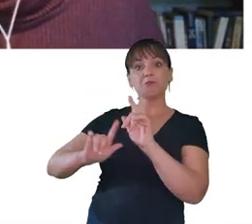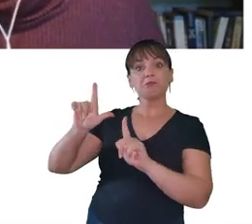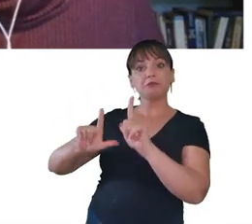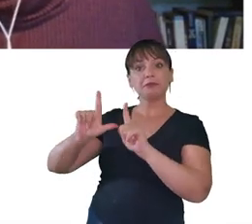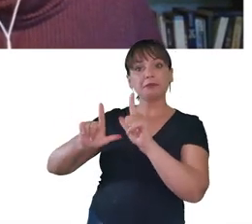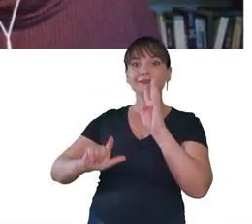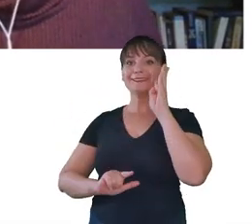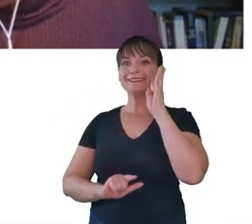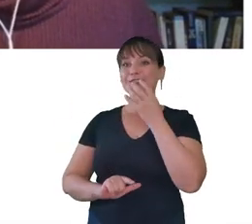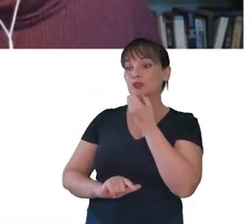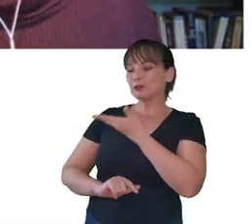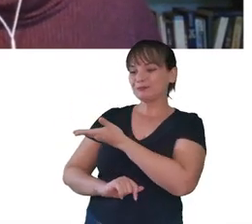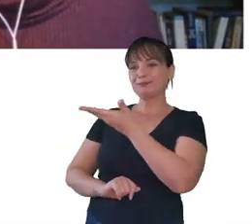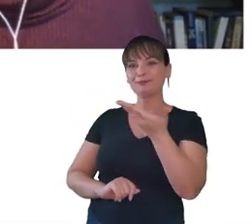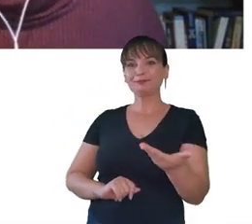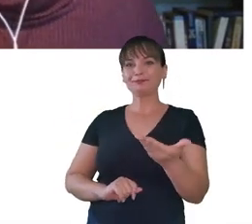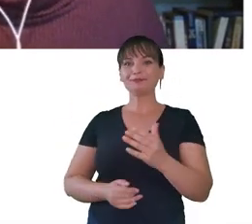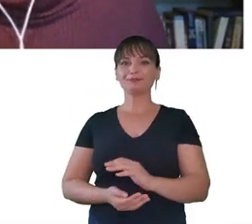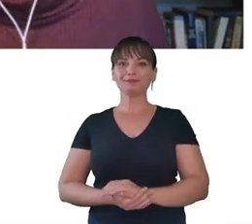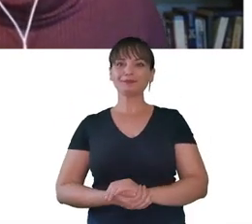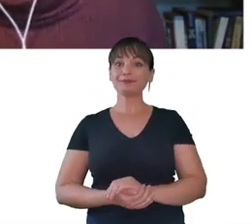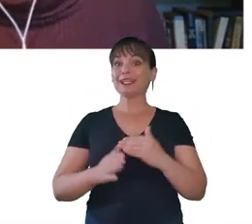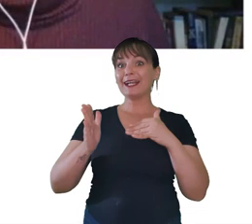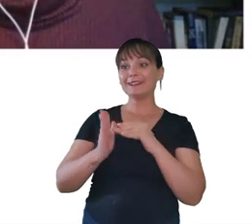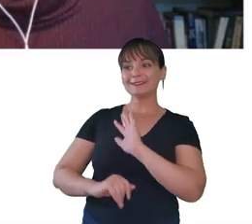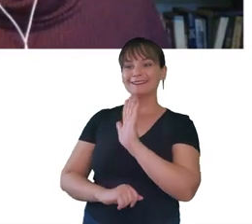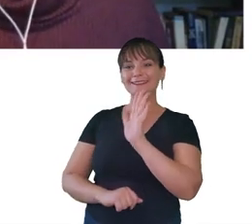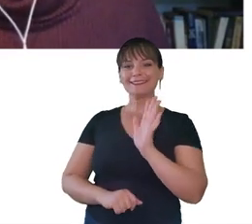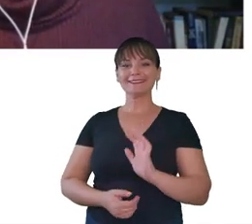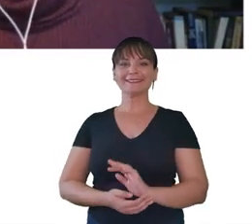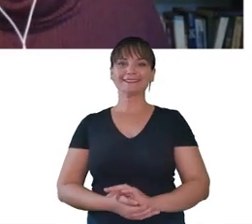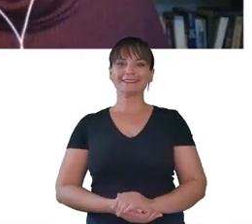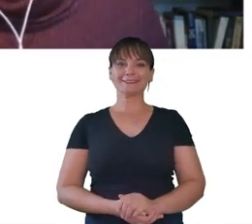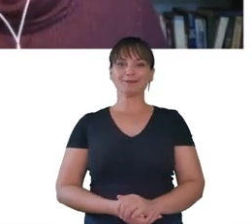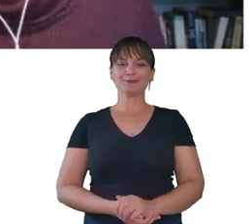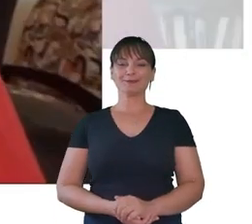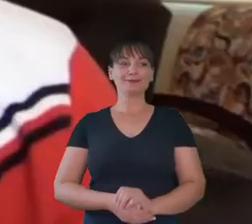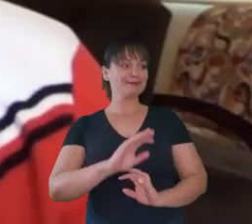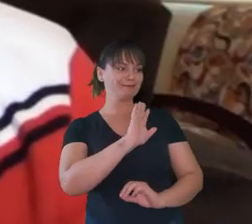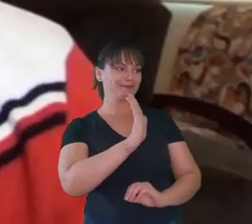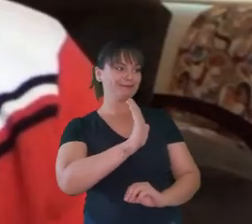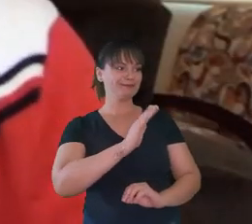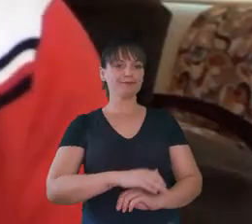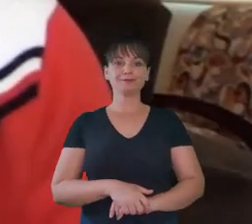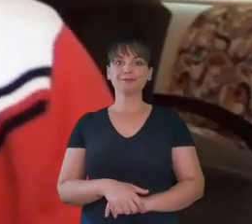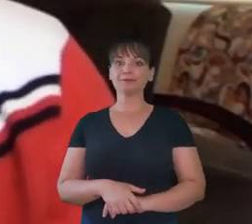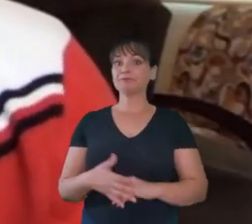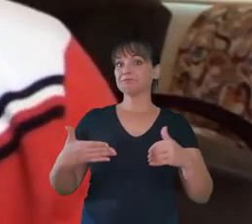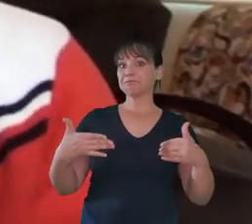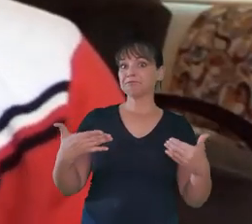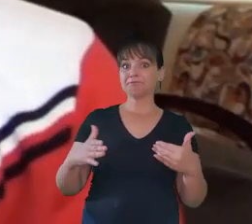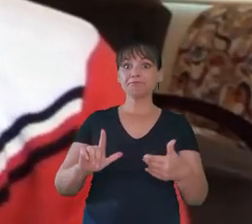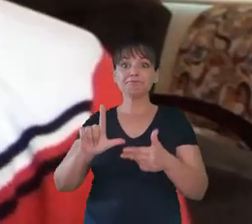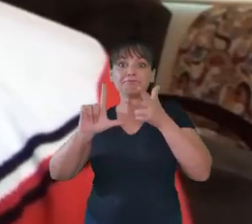tudo de bom aí para todos vocês. Até Tchau. logo, tchauzinho. Tchau, tchau. Olha, pessoal, nossa transmissão